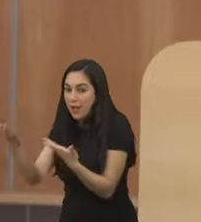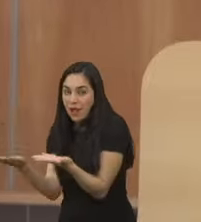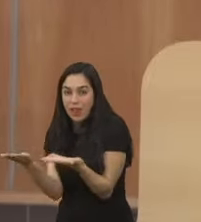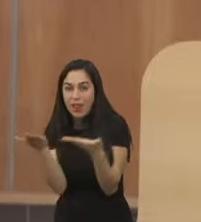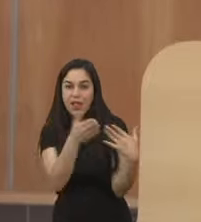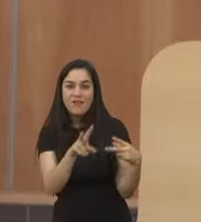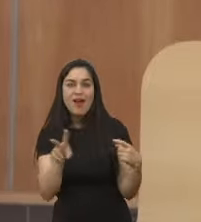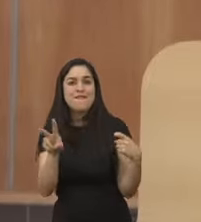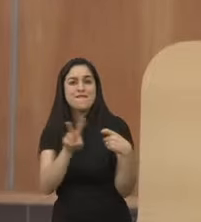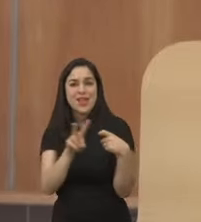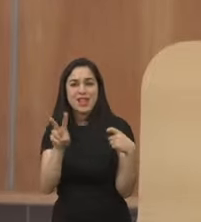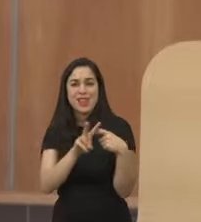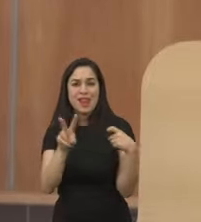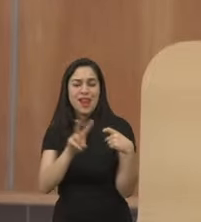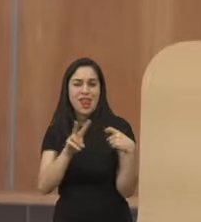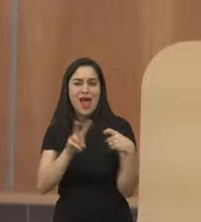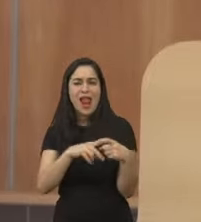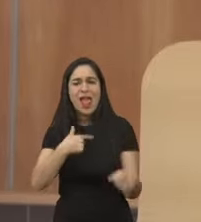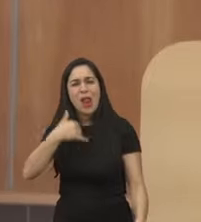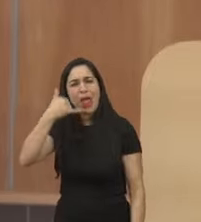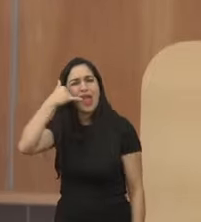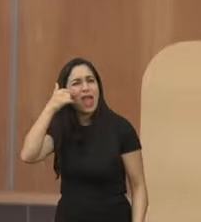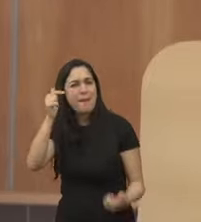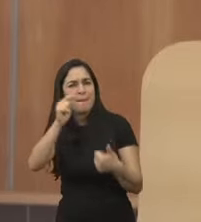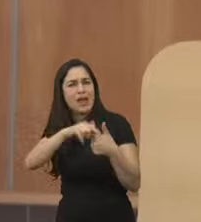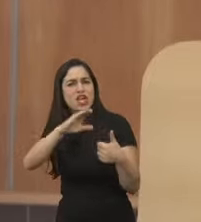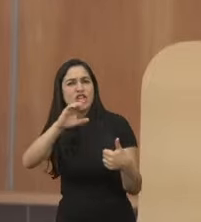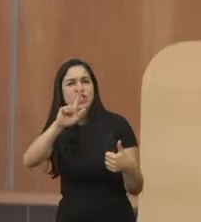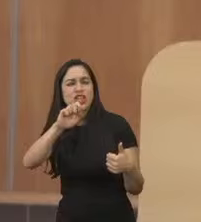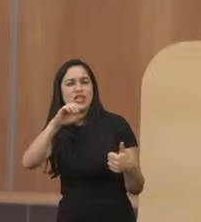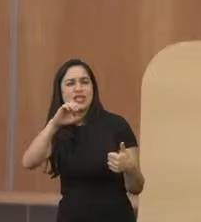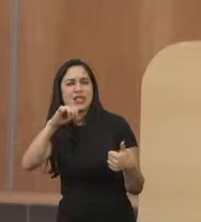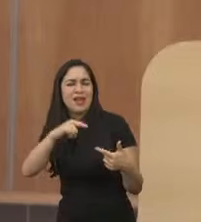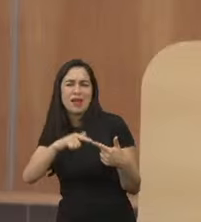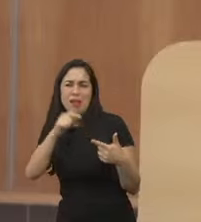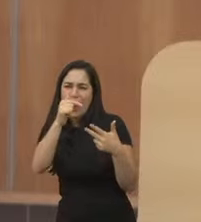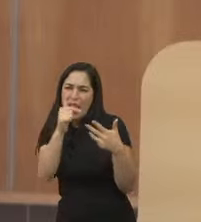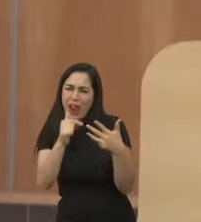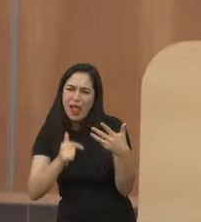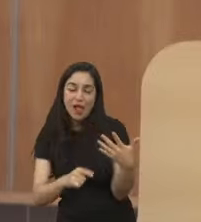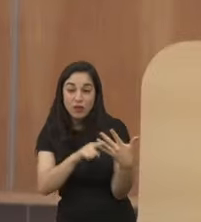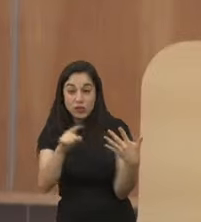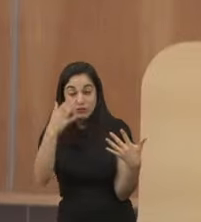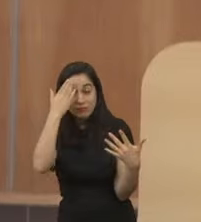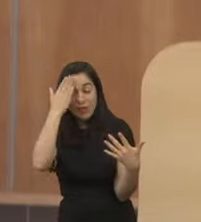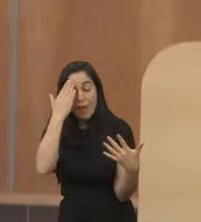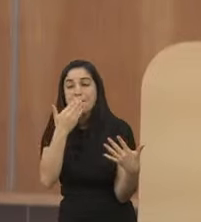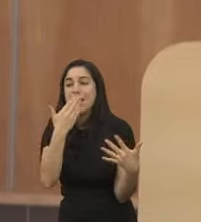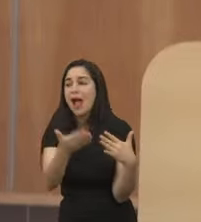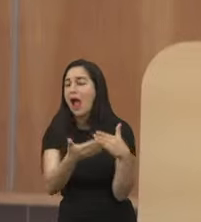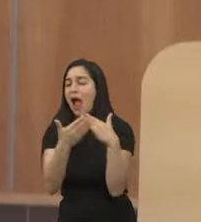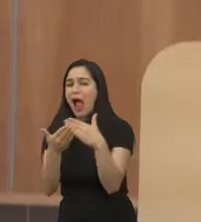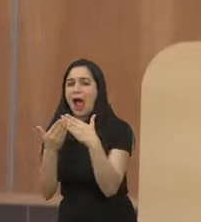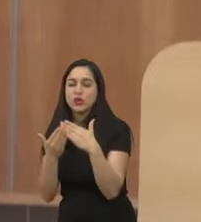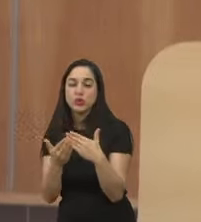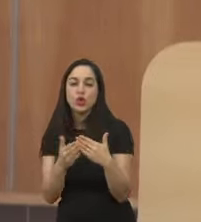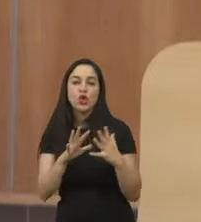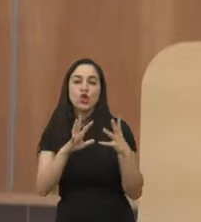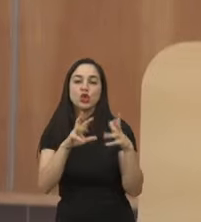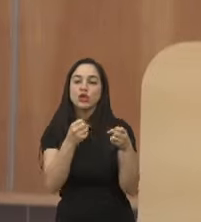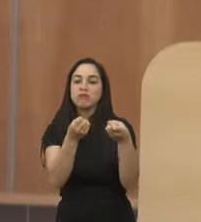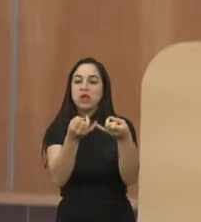veterinário, liguei para a GCM, liguei para todos os órgãos que vocês conseguem imaginar, pedindo ajuda, pedindo suporte, todos eles falaram a